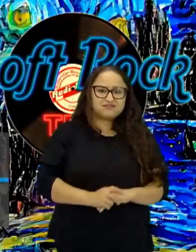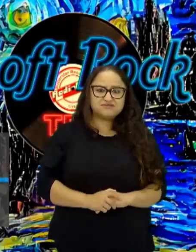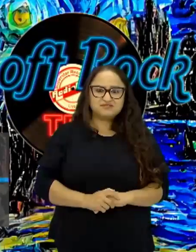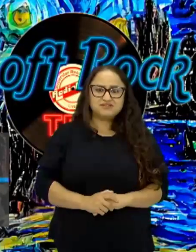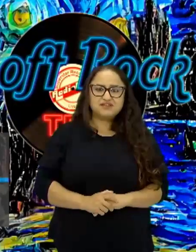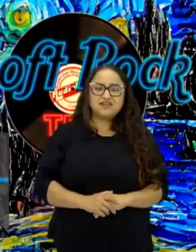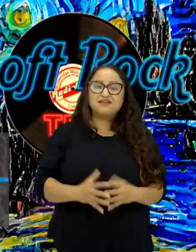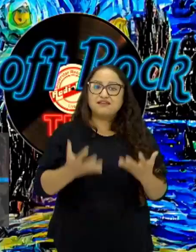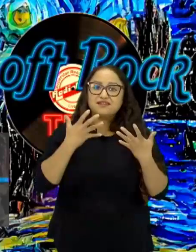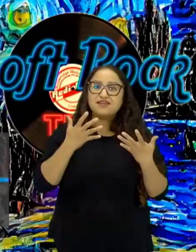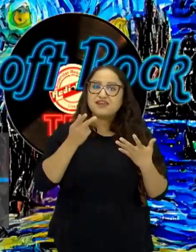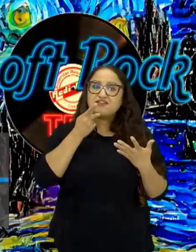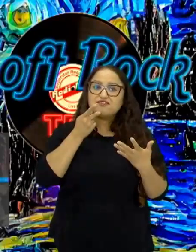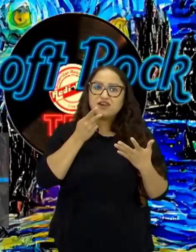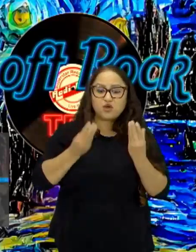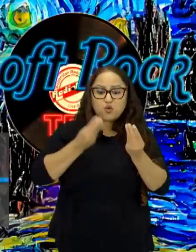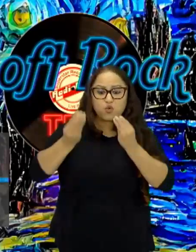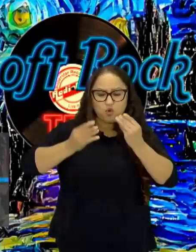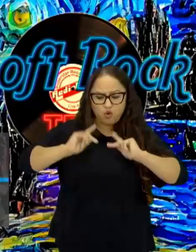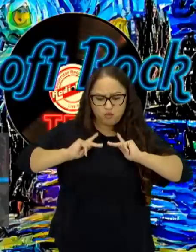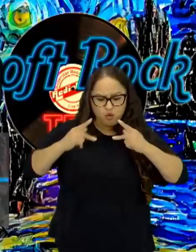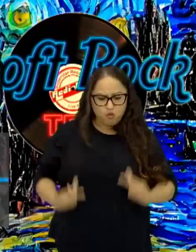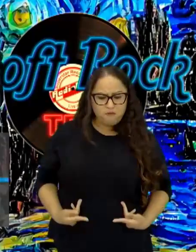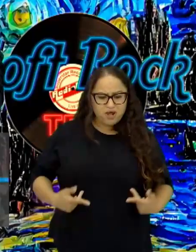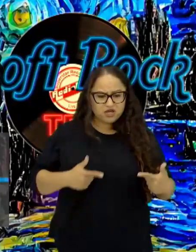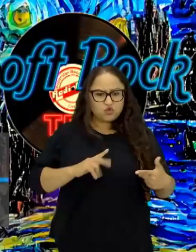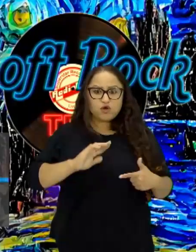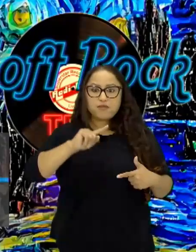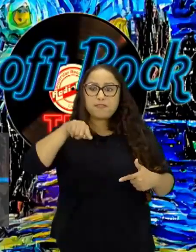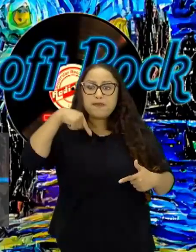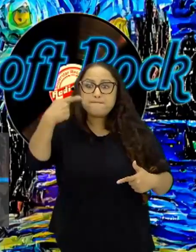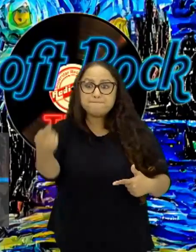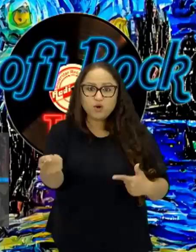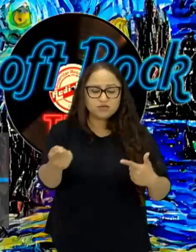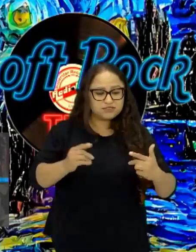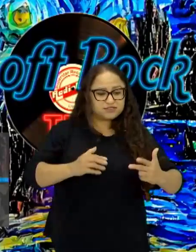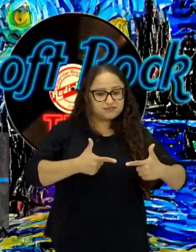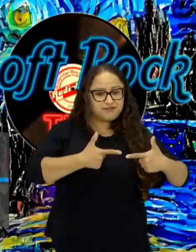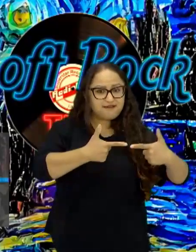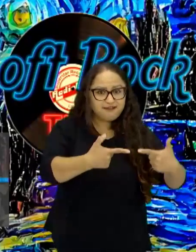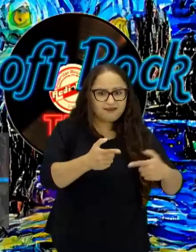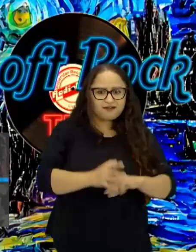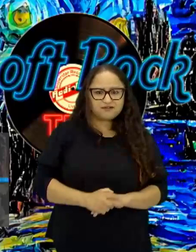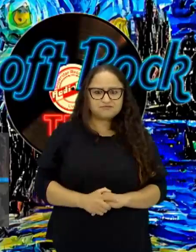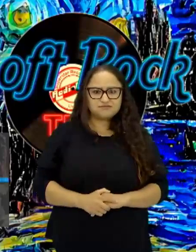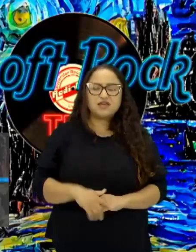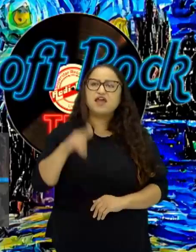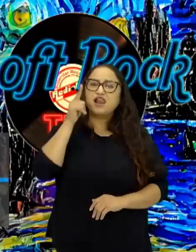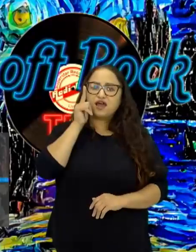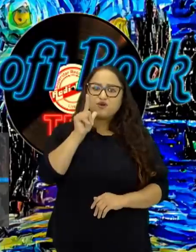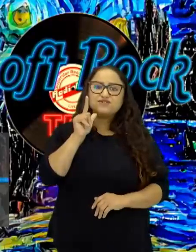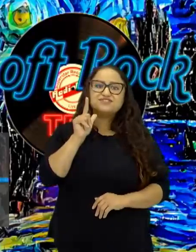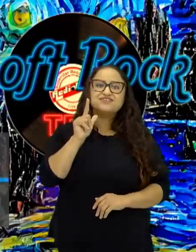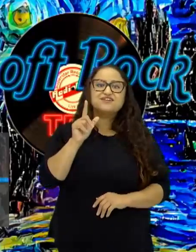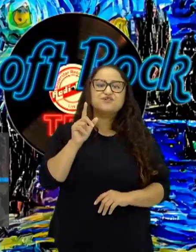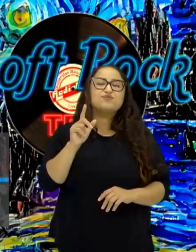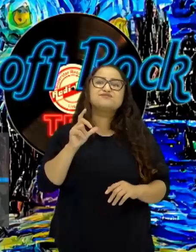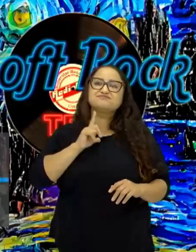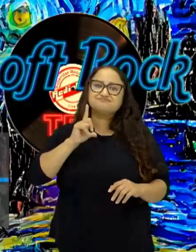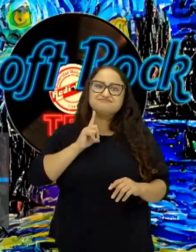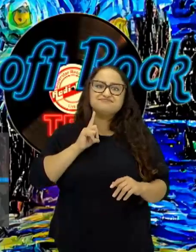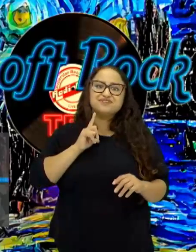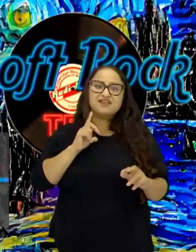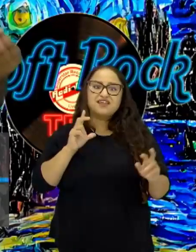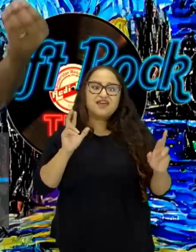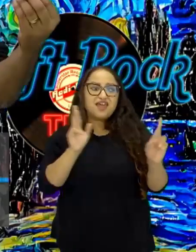querendo dizer como que é o ser humano numa época de guerra, né? Pós-guerra, né? Na Segunda Guerra Mundial. E então ela conseguiu também fazer essa associação, ou seja, o